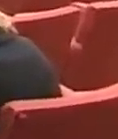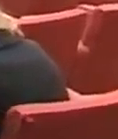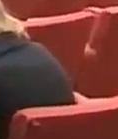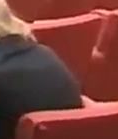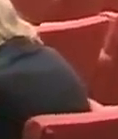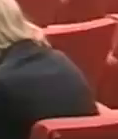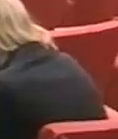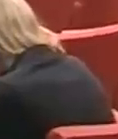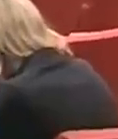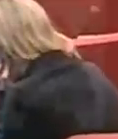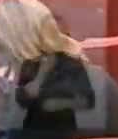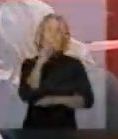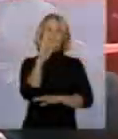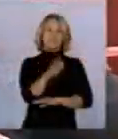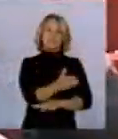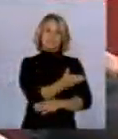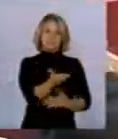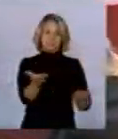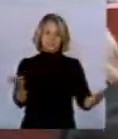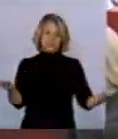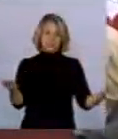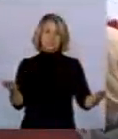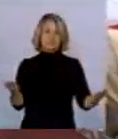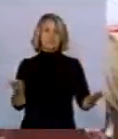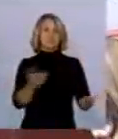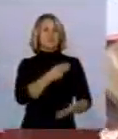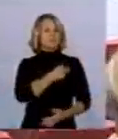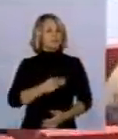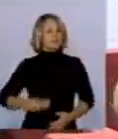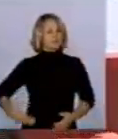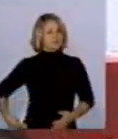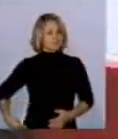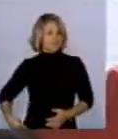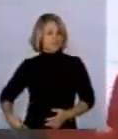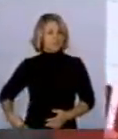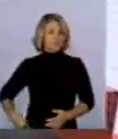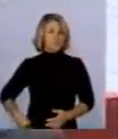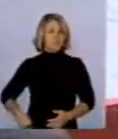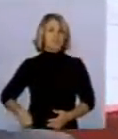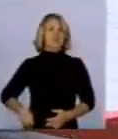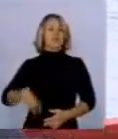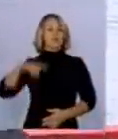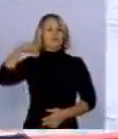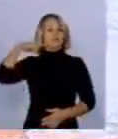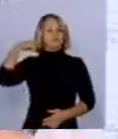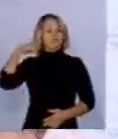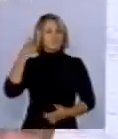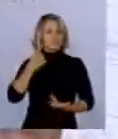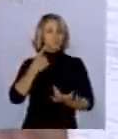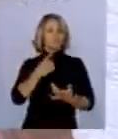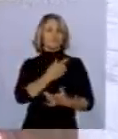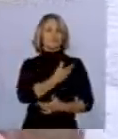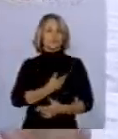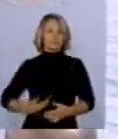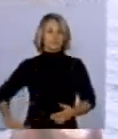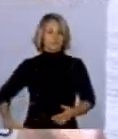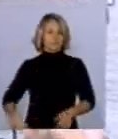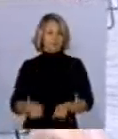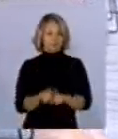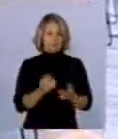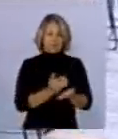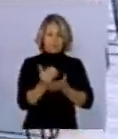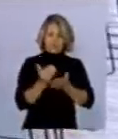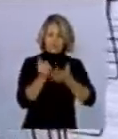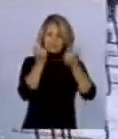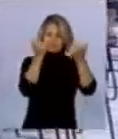Latina Boa tarde a todos excelentíssimos ministros procurador da república inicialmente eu